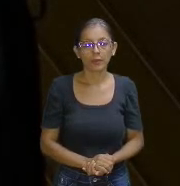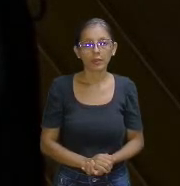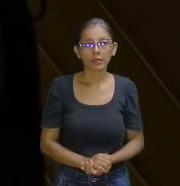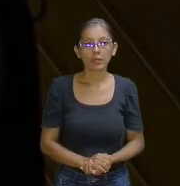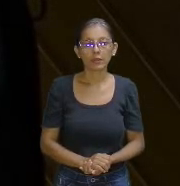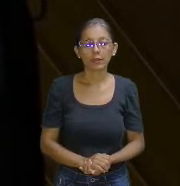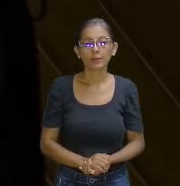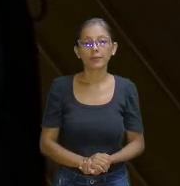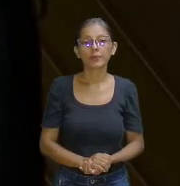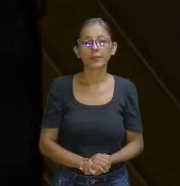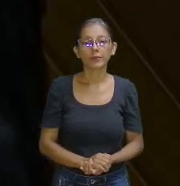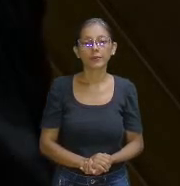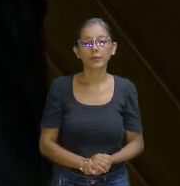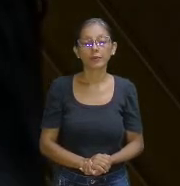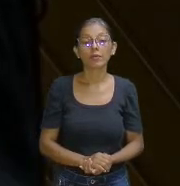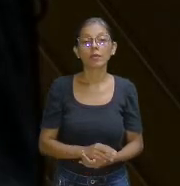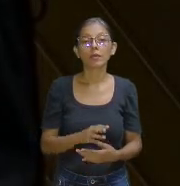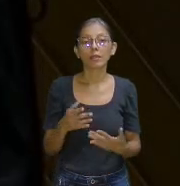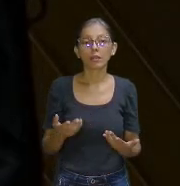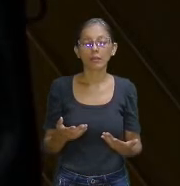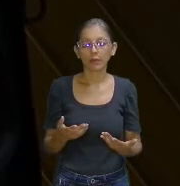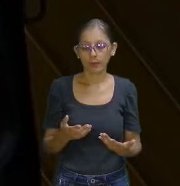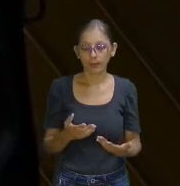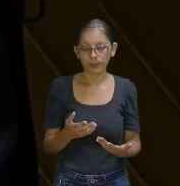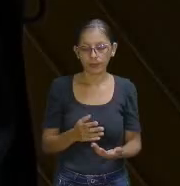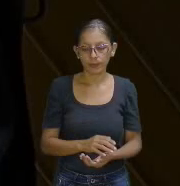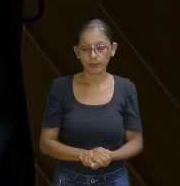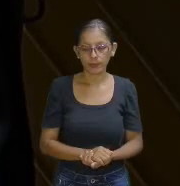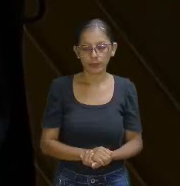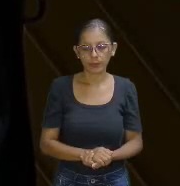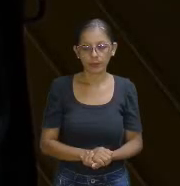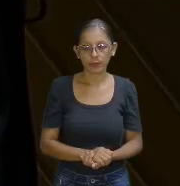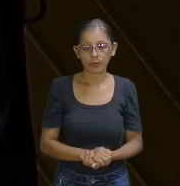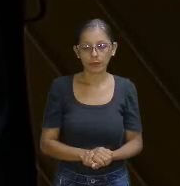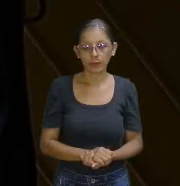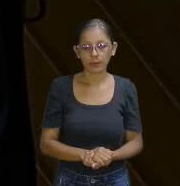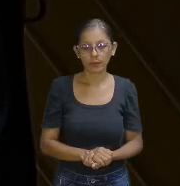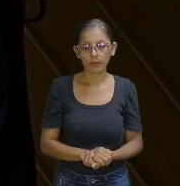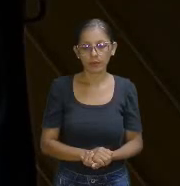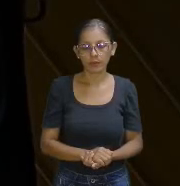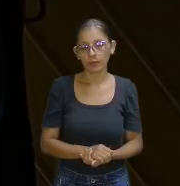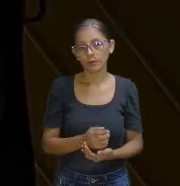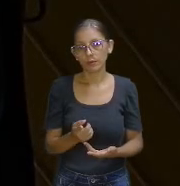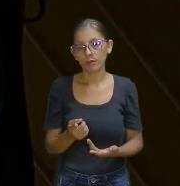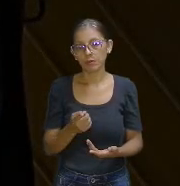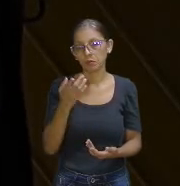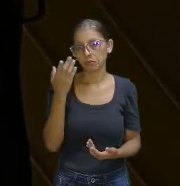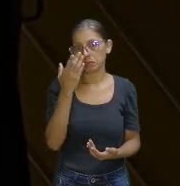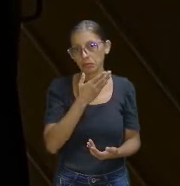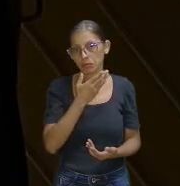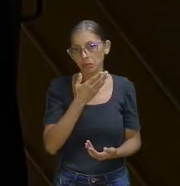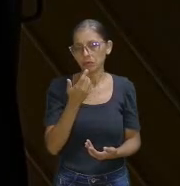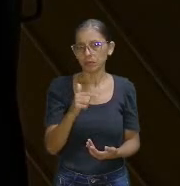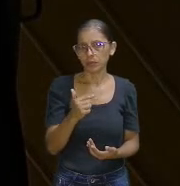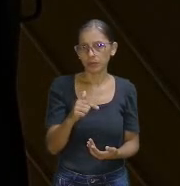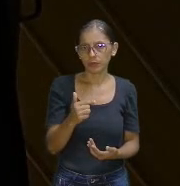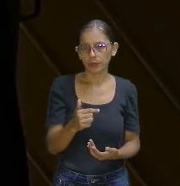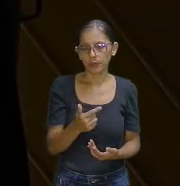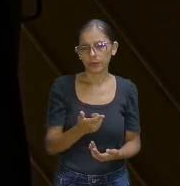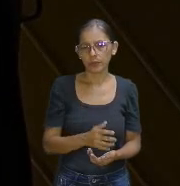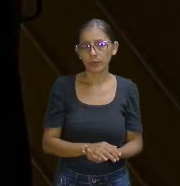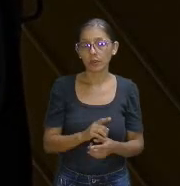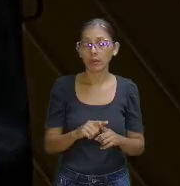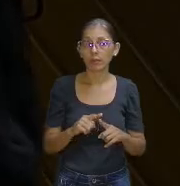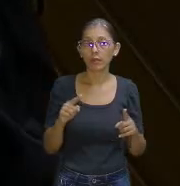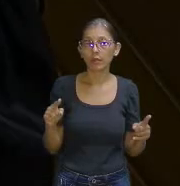argumentam, ademais, como terceiro núcleo de sua tese, que não há prova abundante da ilicitude,